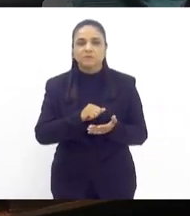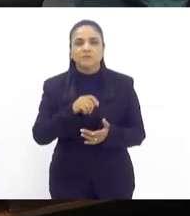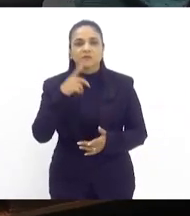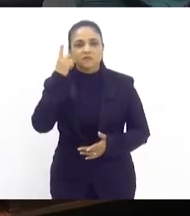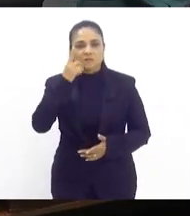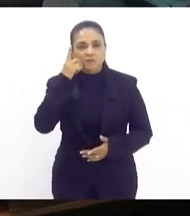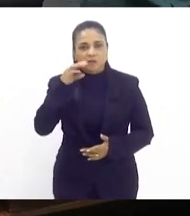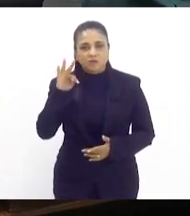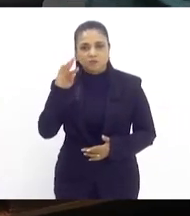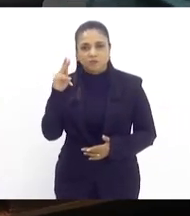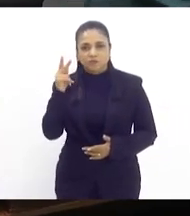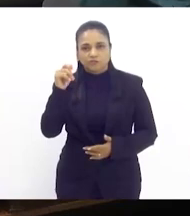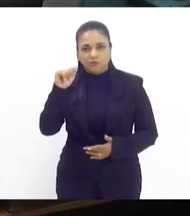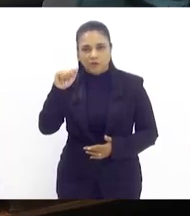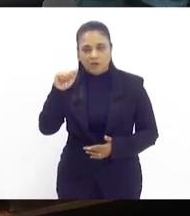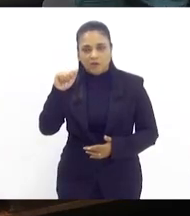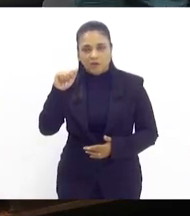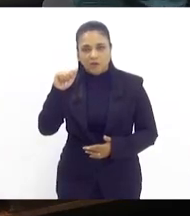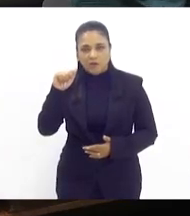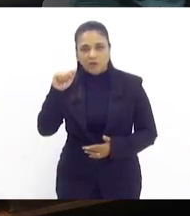Deputado Tiago Rangel.